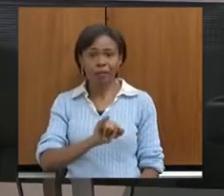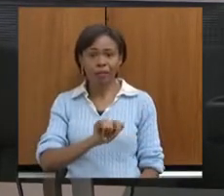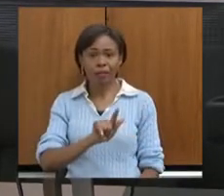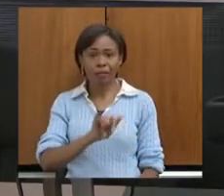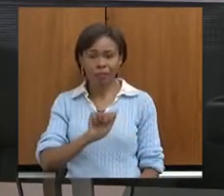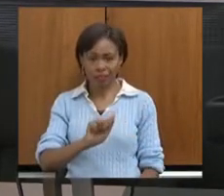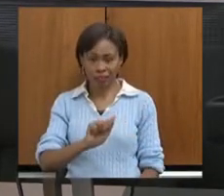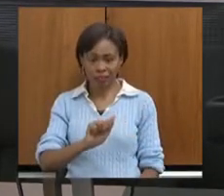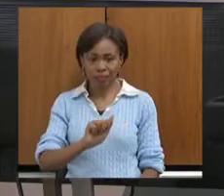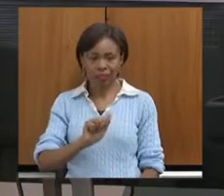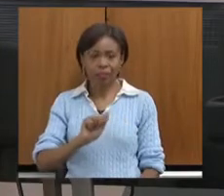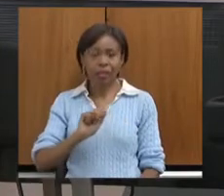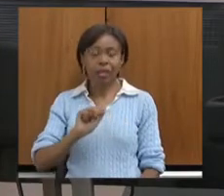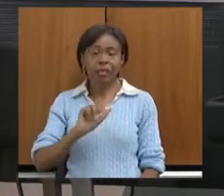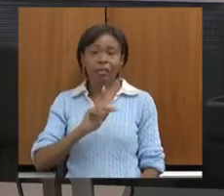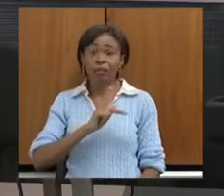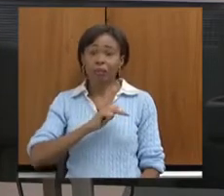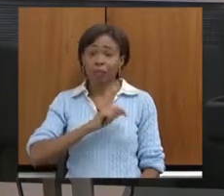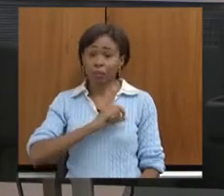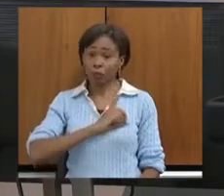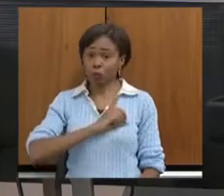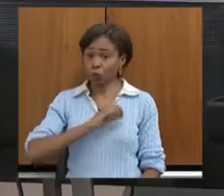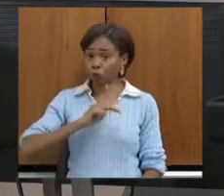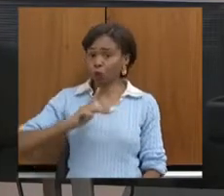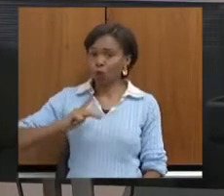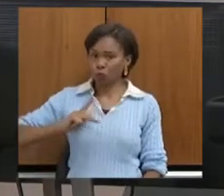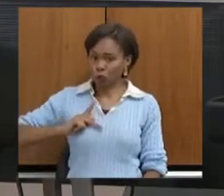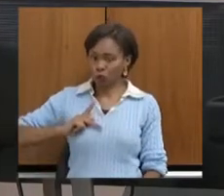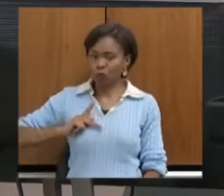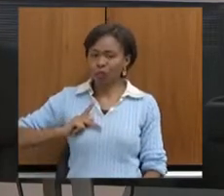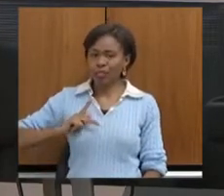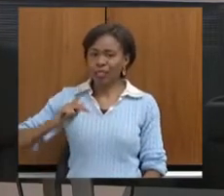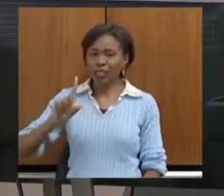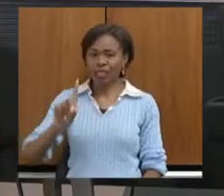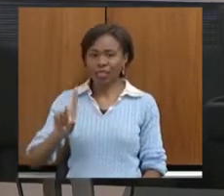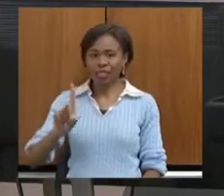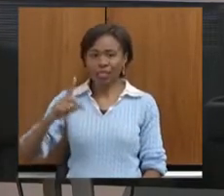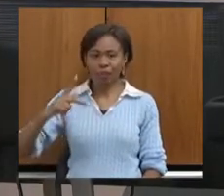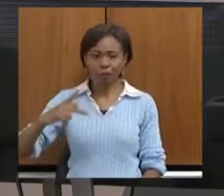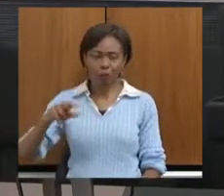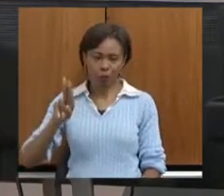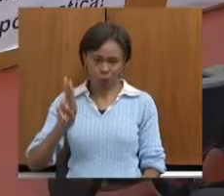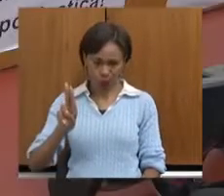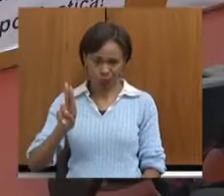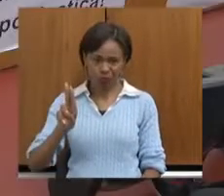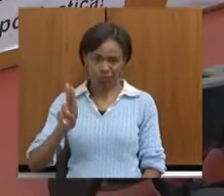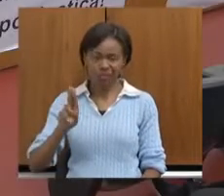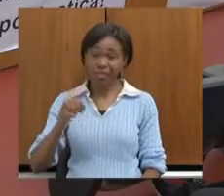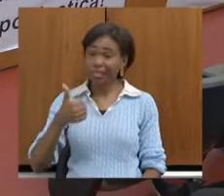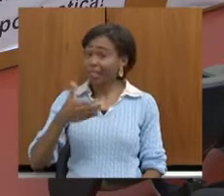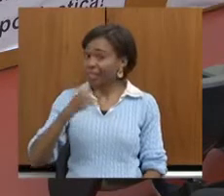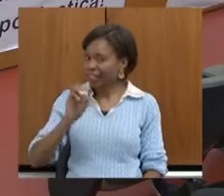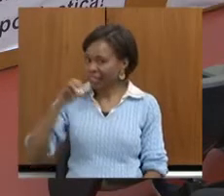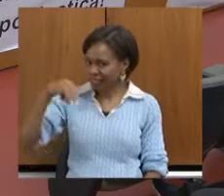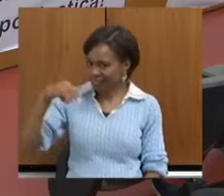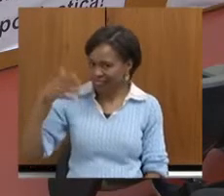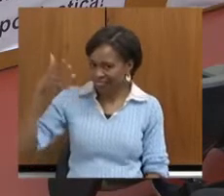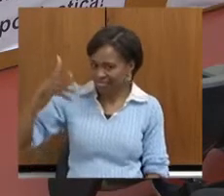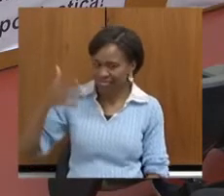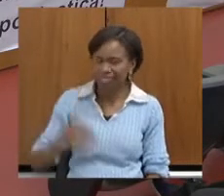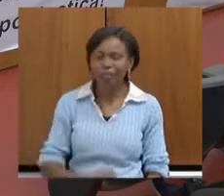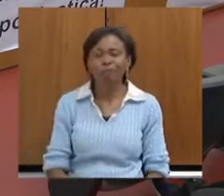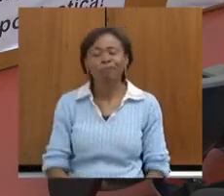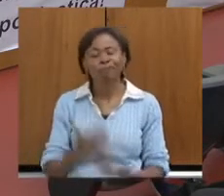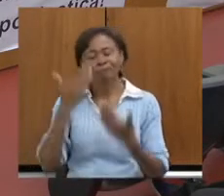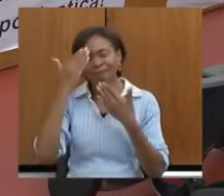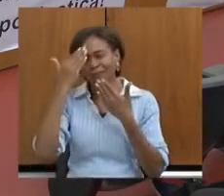defensora Pública da União que disporá de dez minutos para suas apresentações Obrigada boa tarde